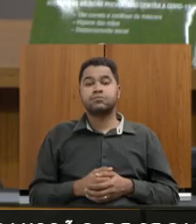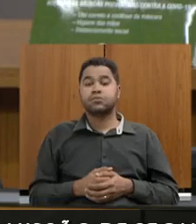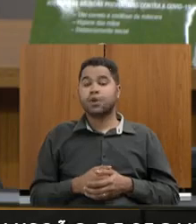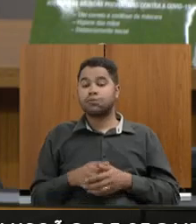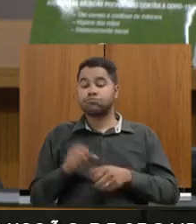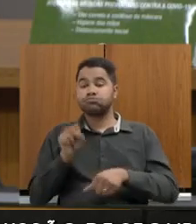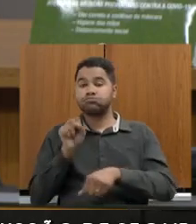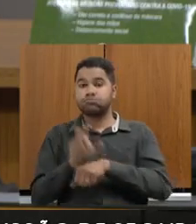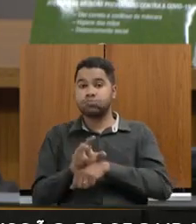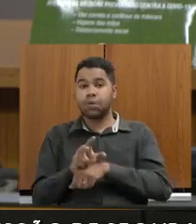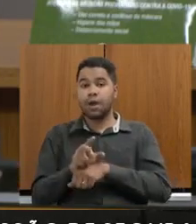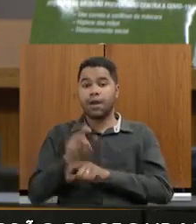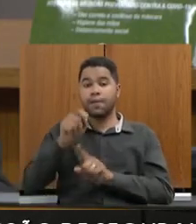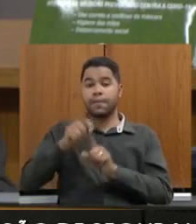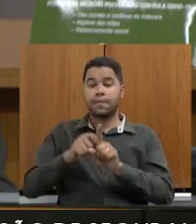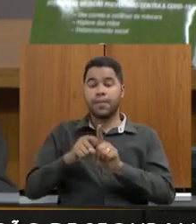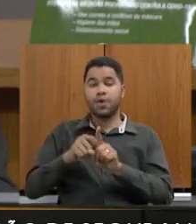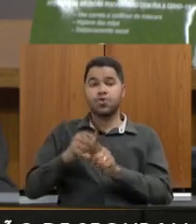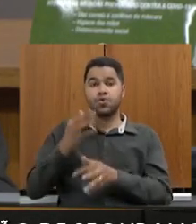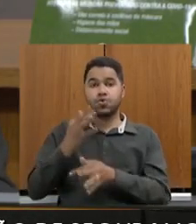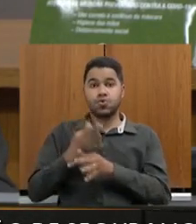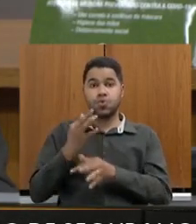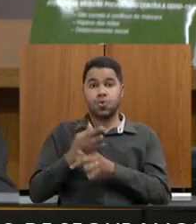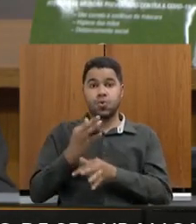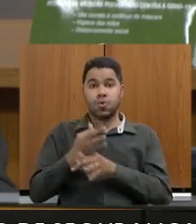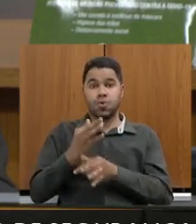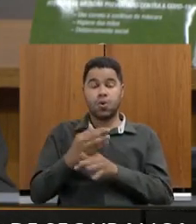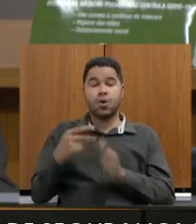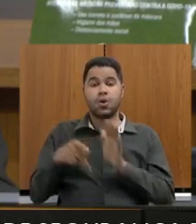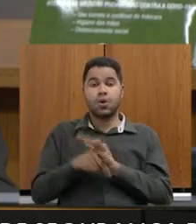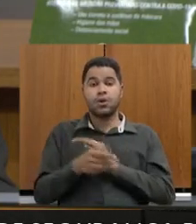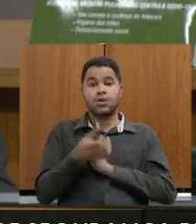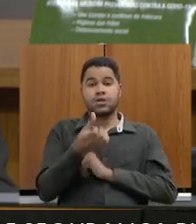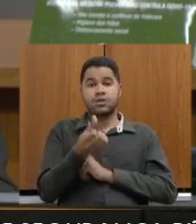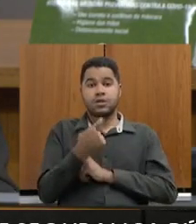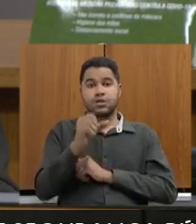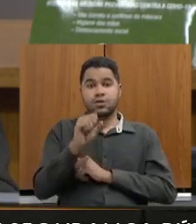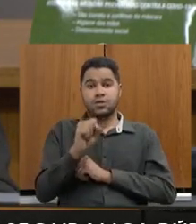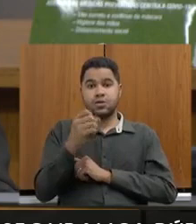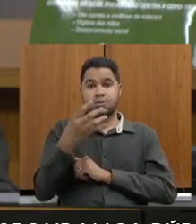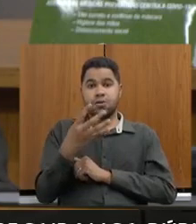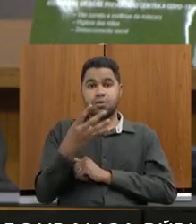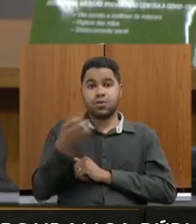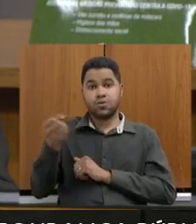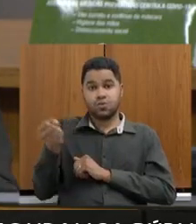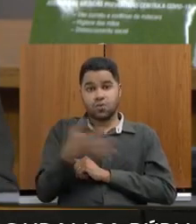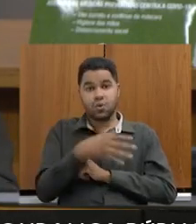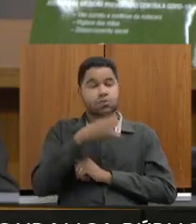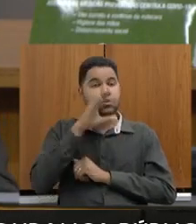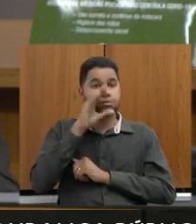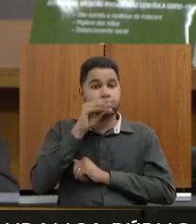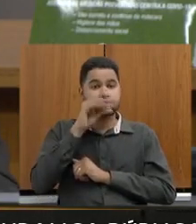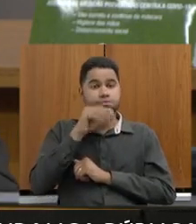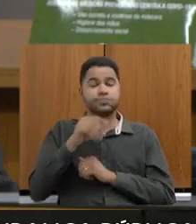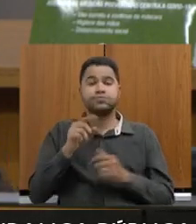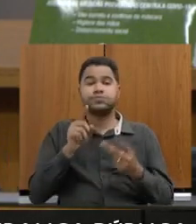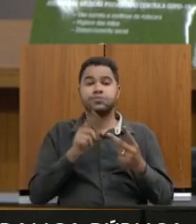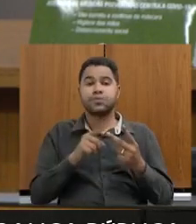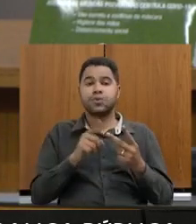previsto para julho é para Academia de Polícia de 684 nove servidores e